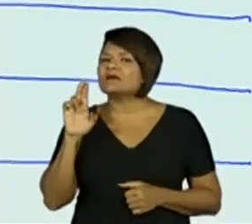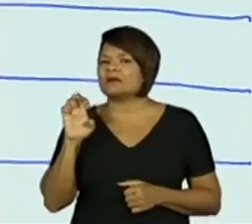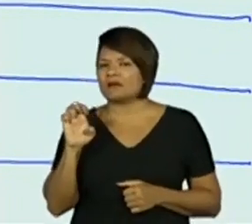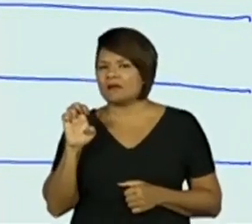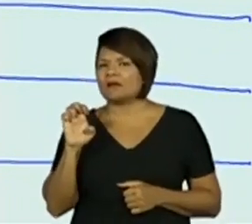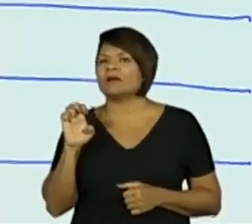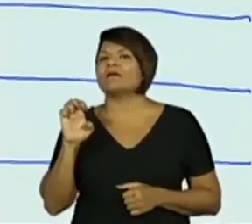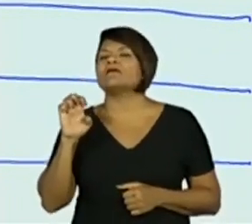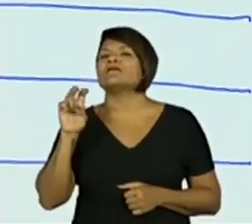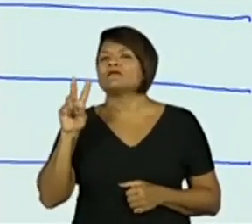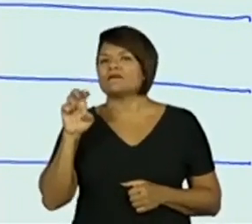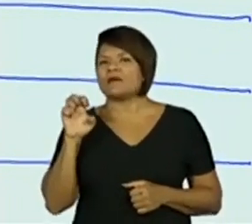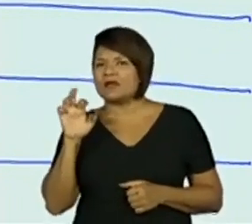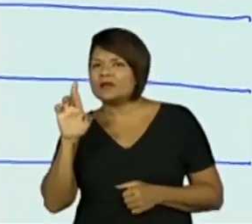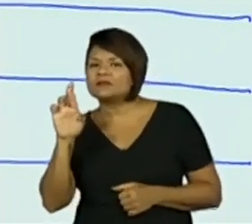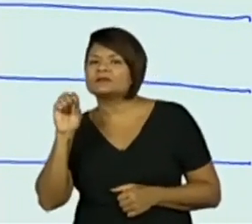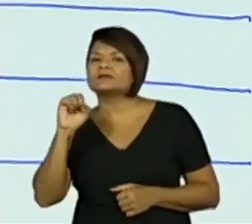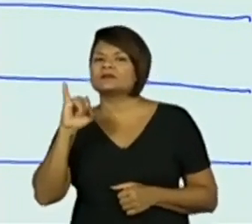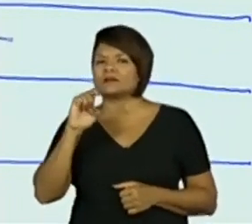irreversível.